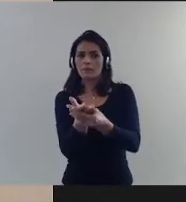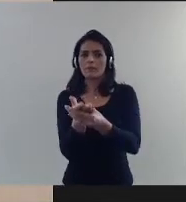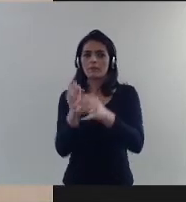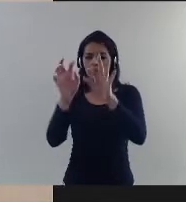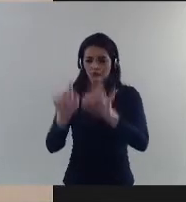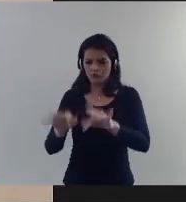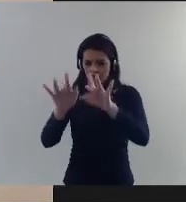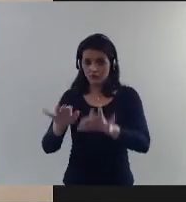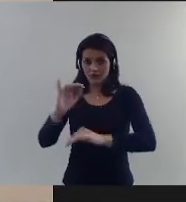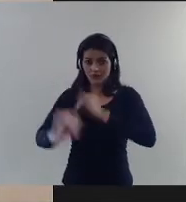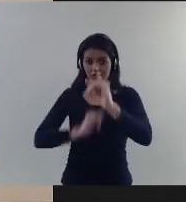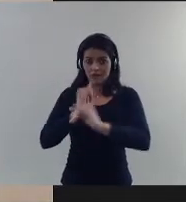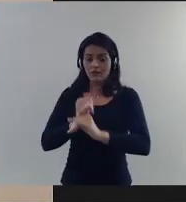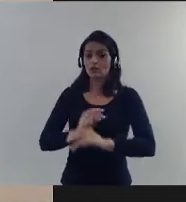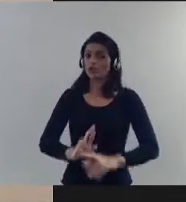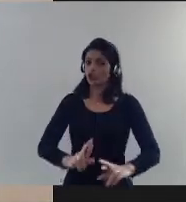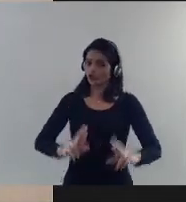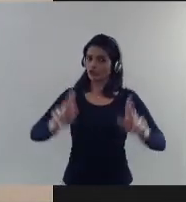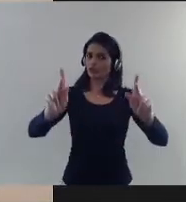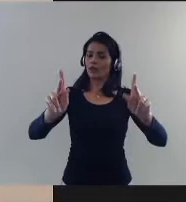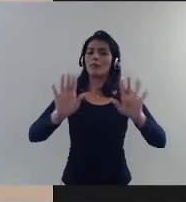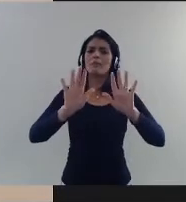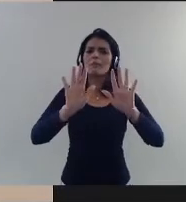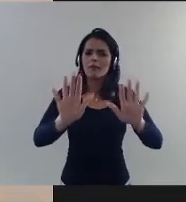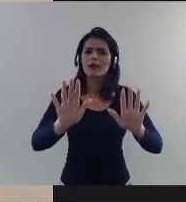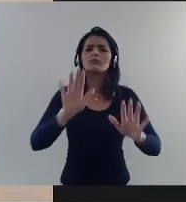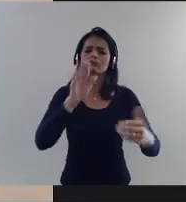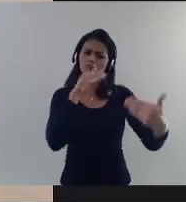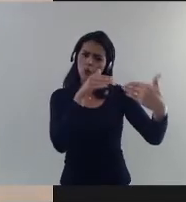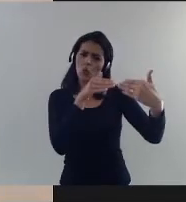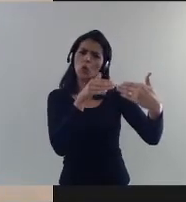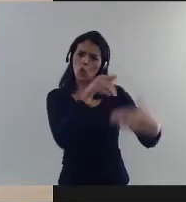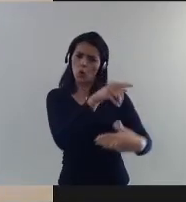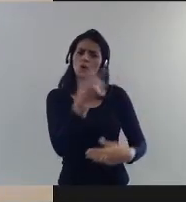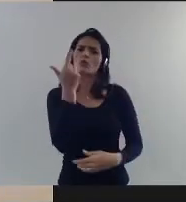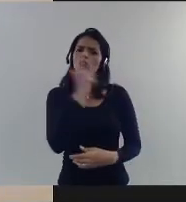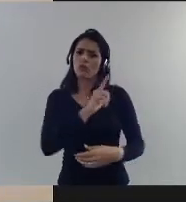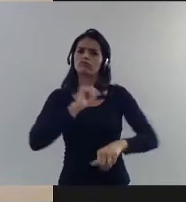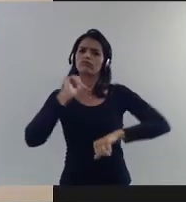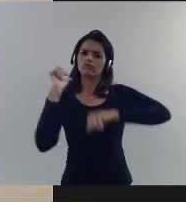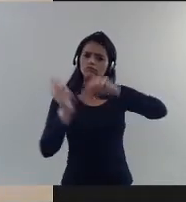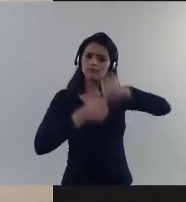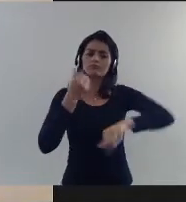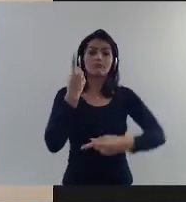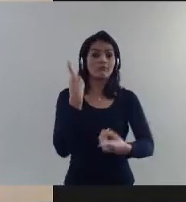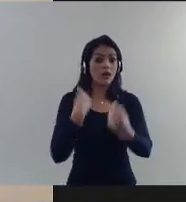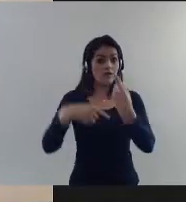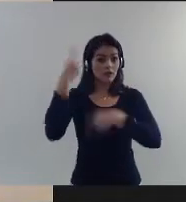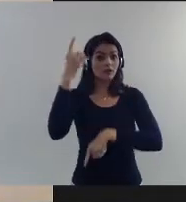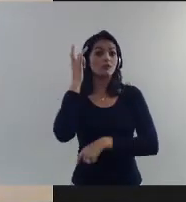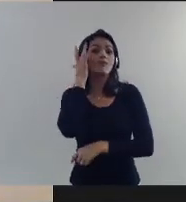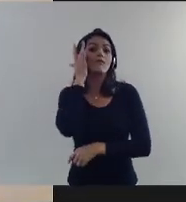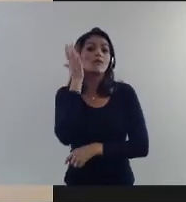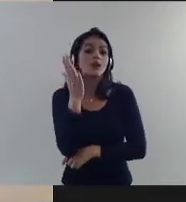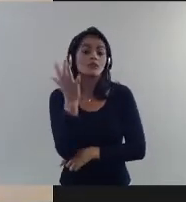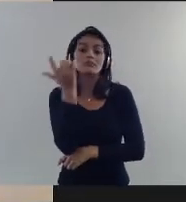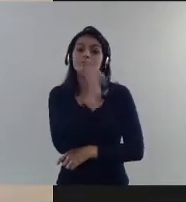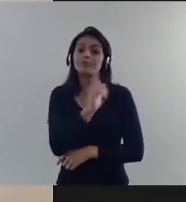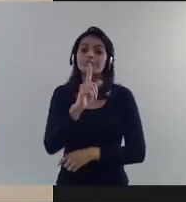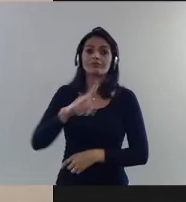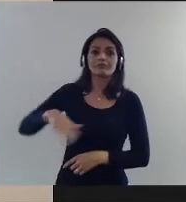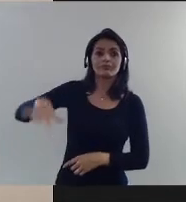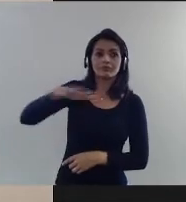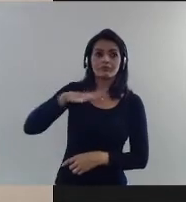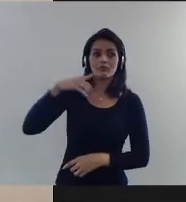situação bem diferente. Mas concordo com você que foi um avanço e facilitou para os advogados